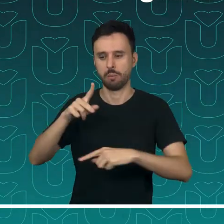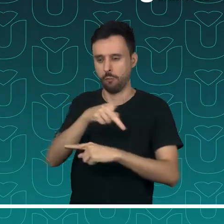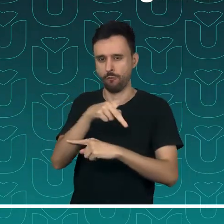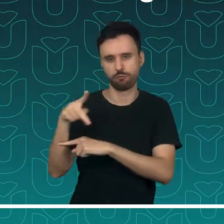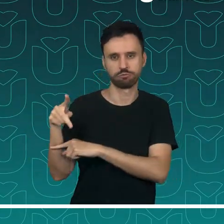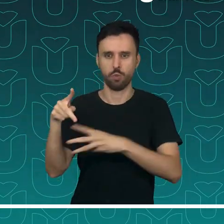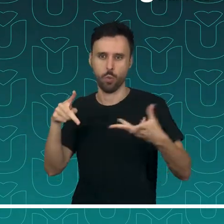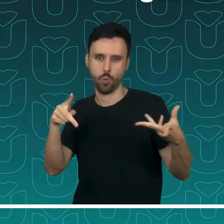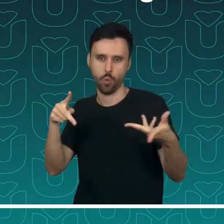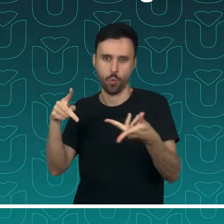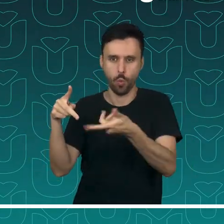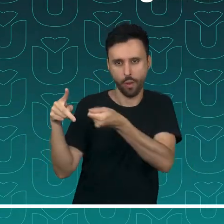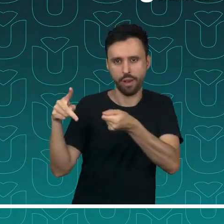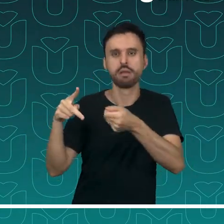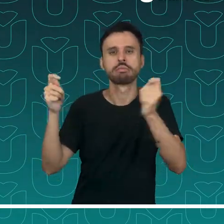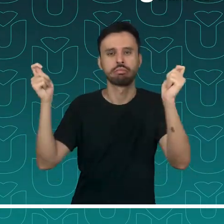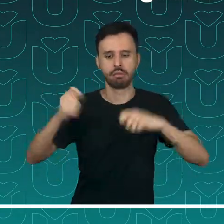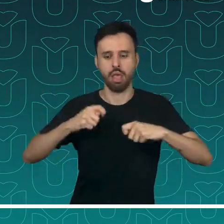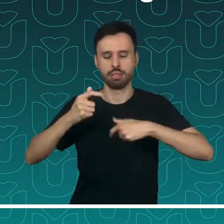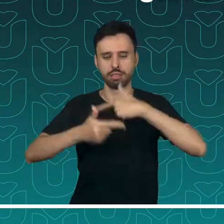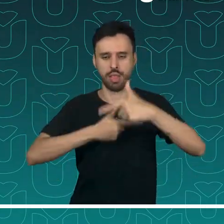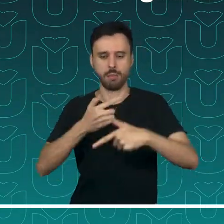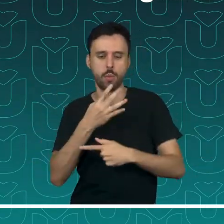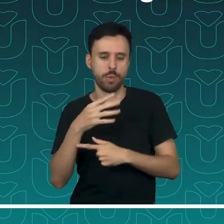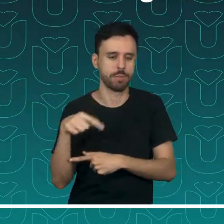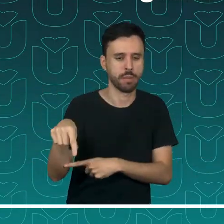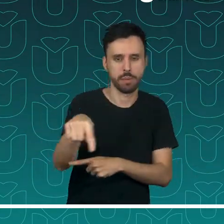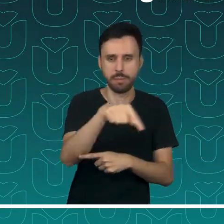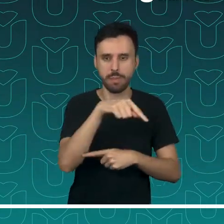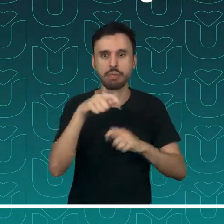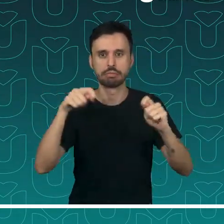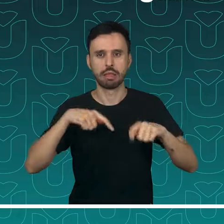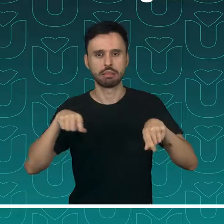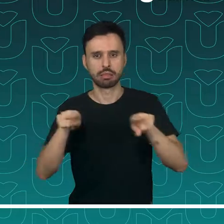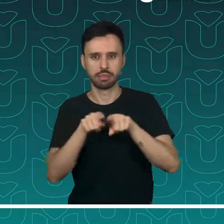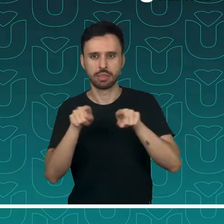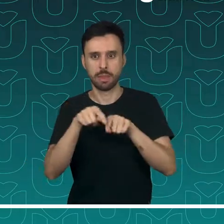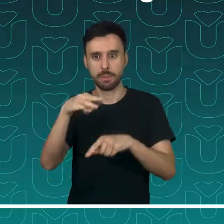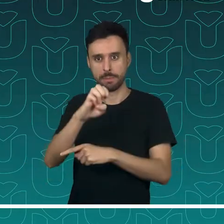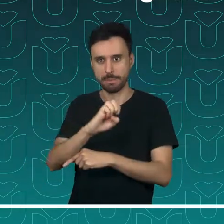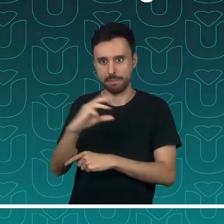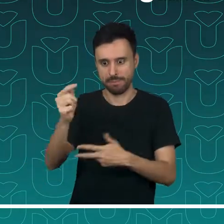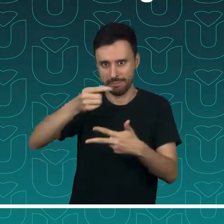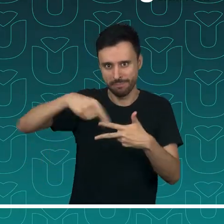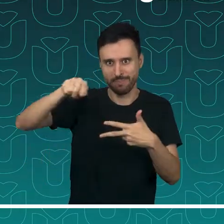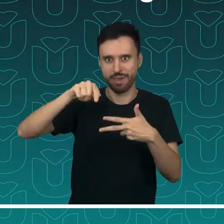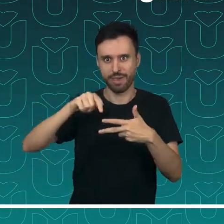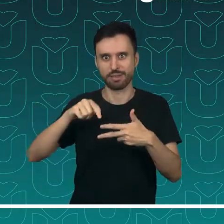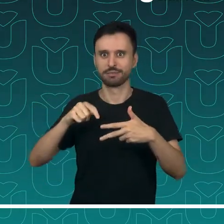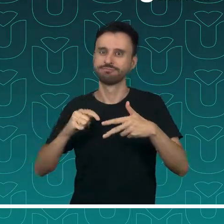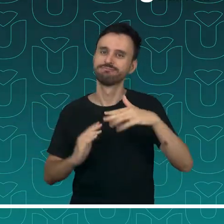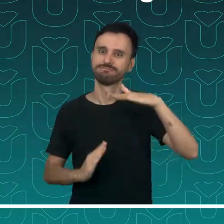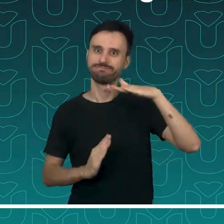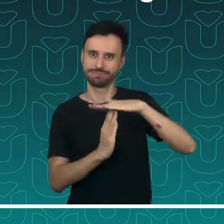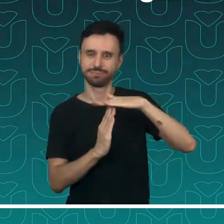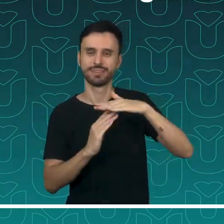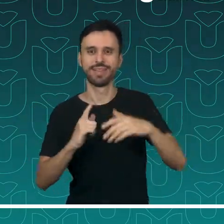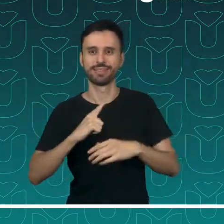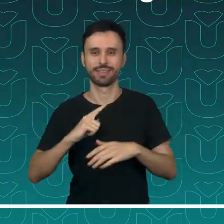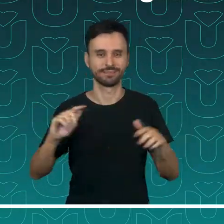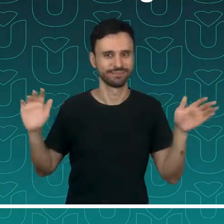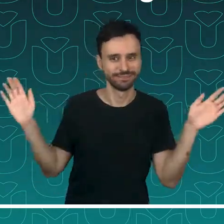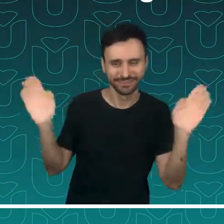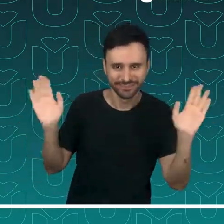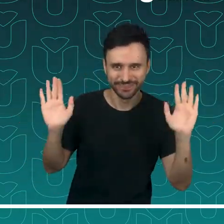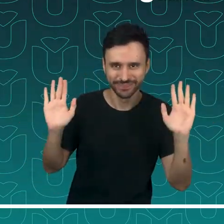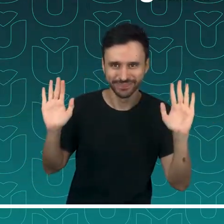estrutura de ensino à distância com professores capacitados que conhecem o mercado, além disso nós temos uma ótima avaliação